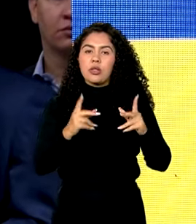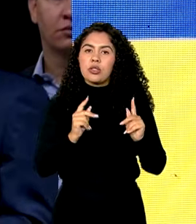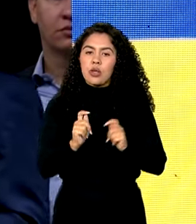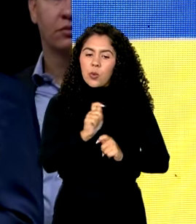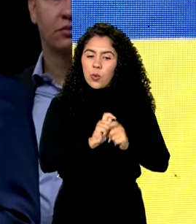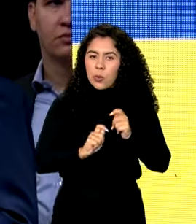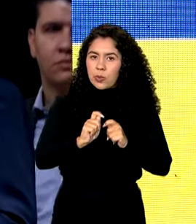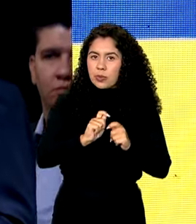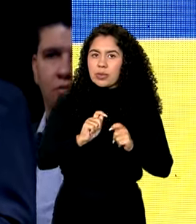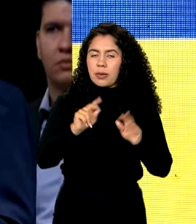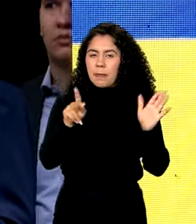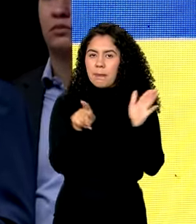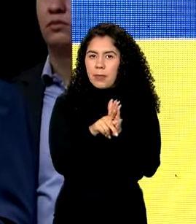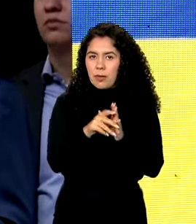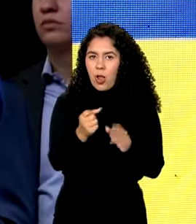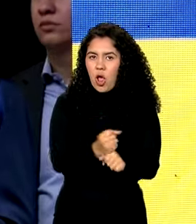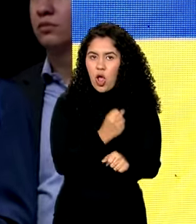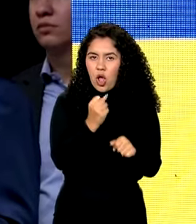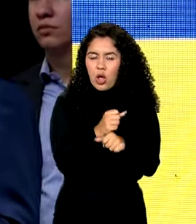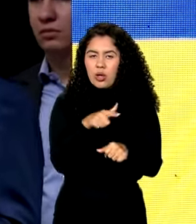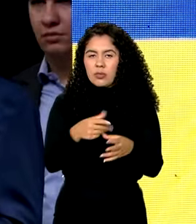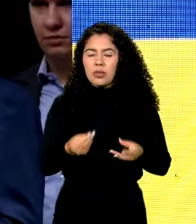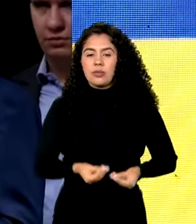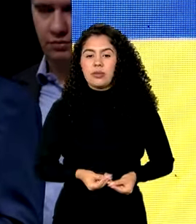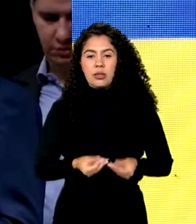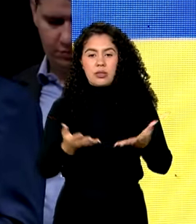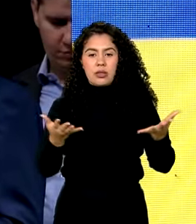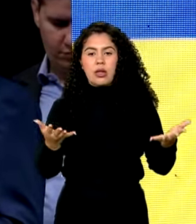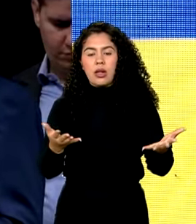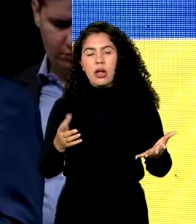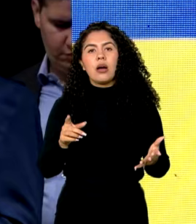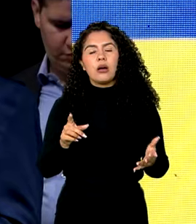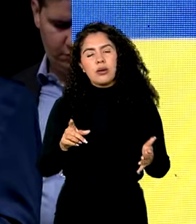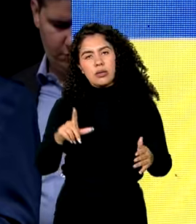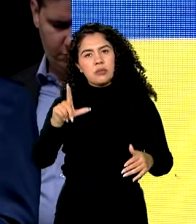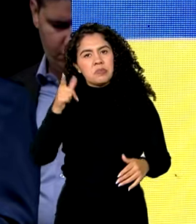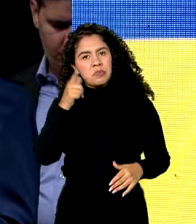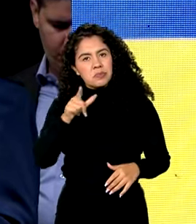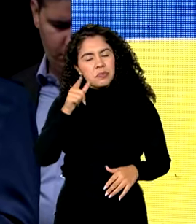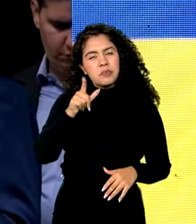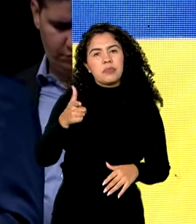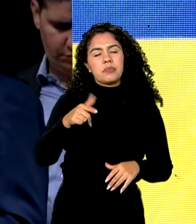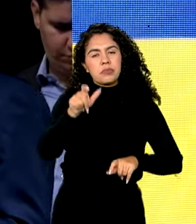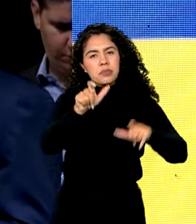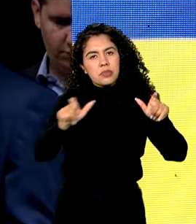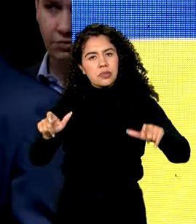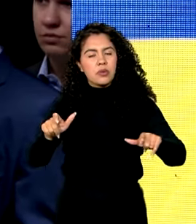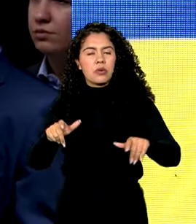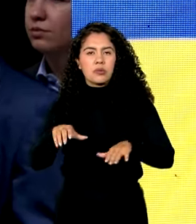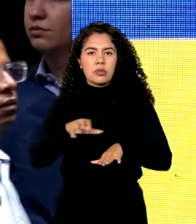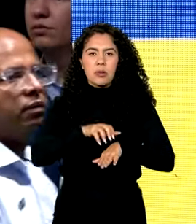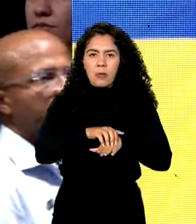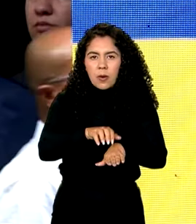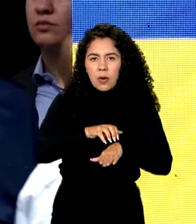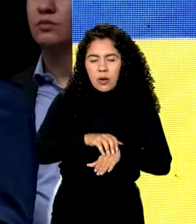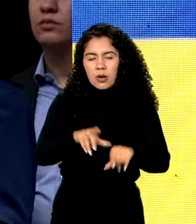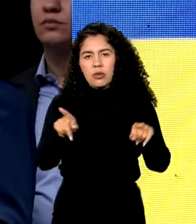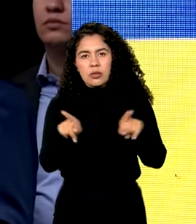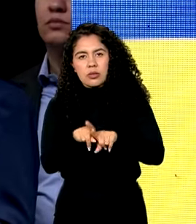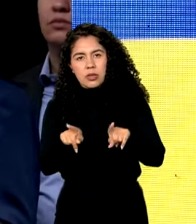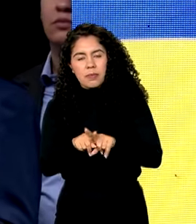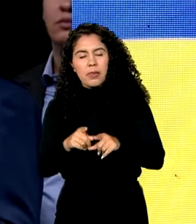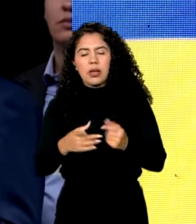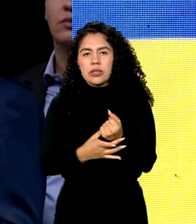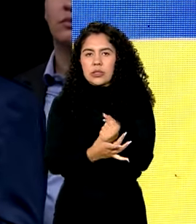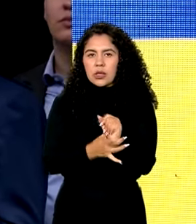é imensurável. Ao entregar maior capacidade de transporte de passageiros e cargas, com mais segurança e comodidade, estamos